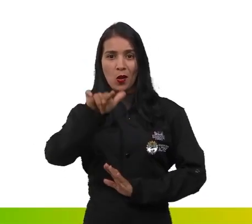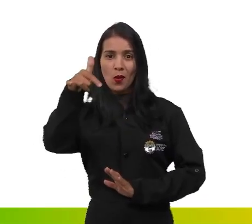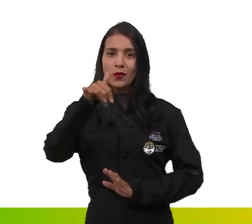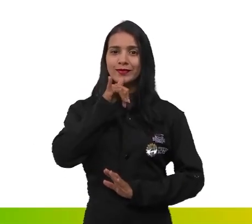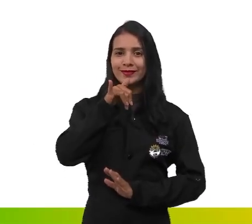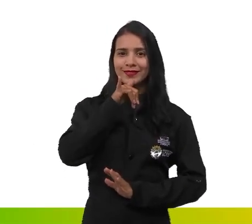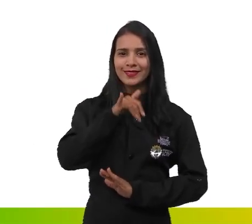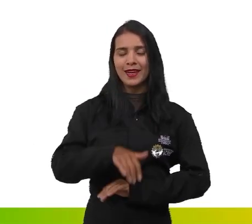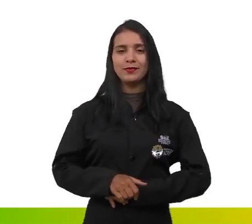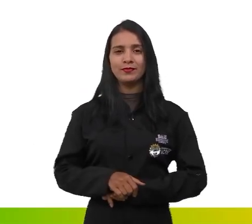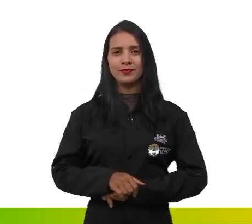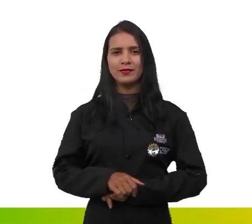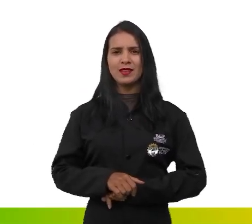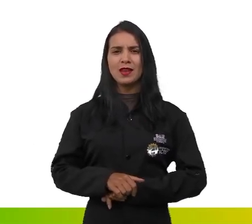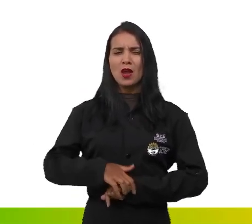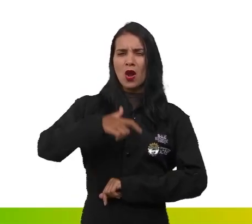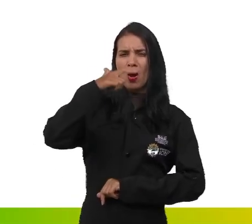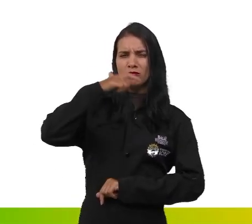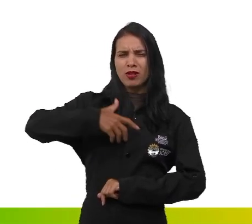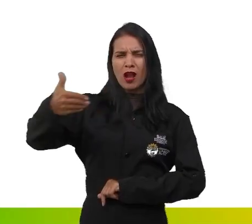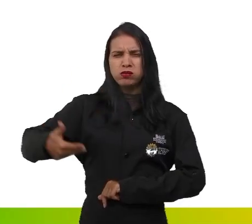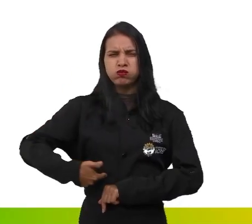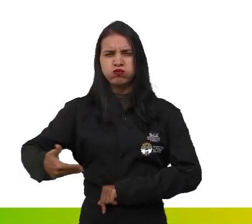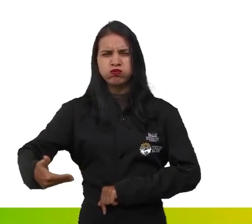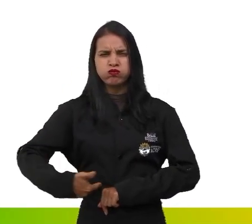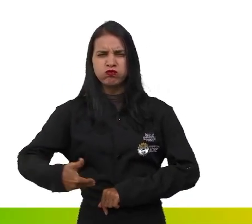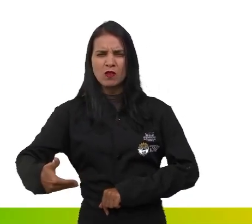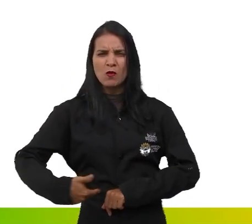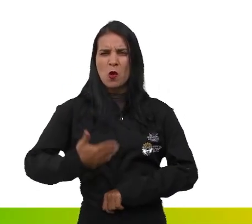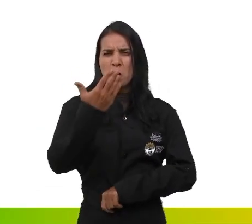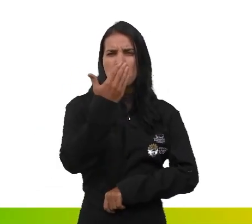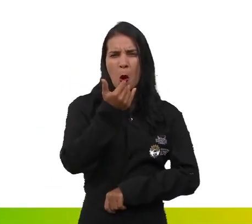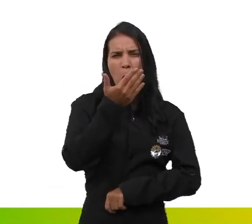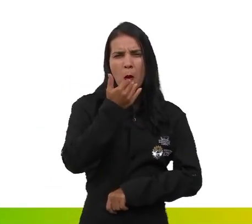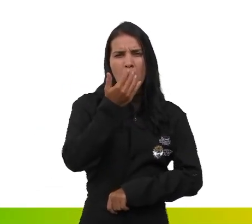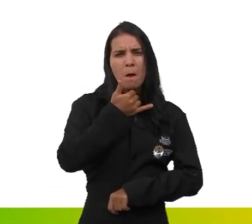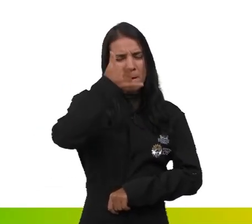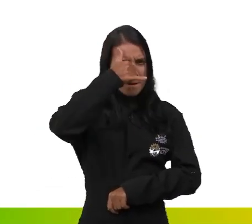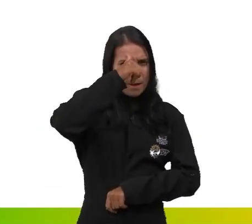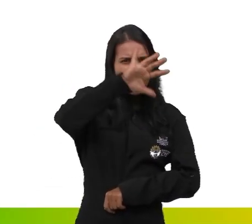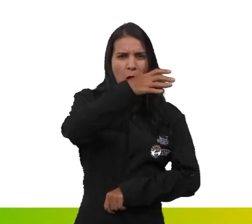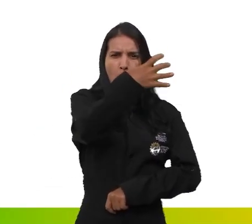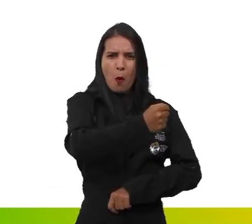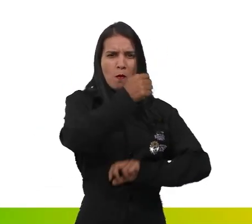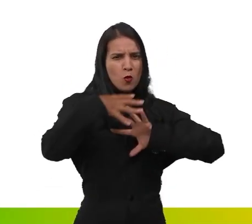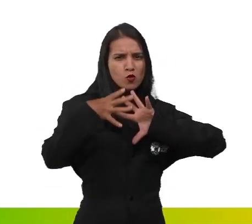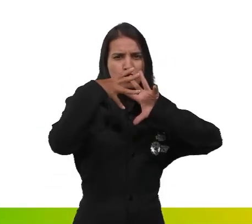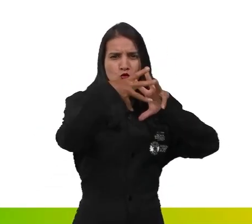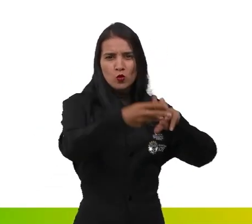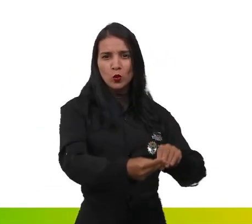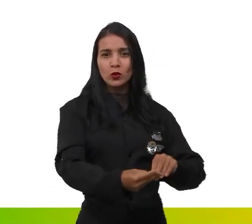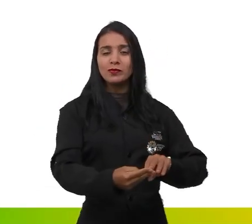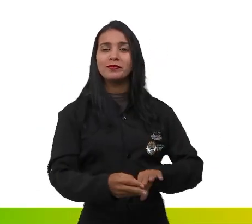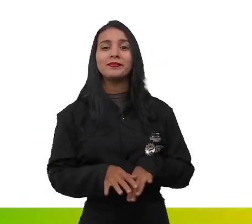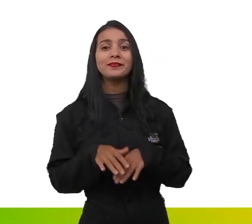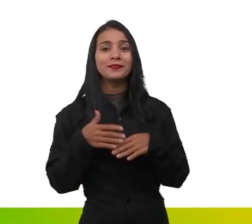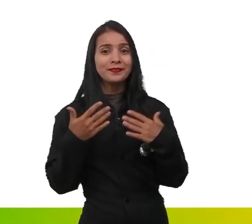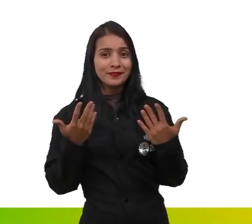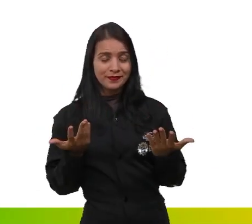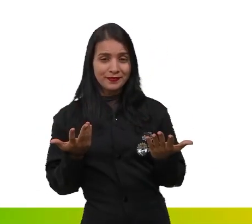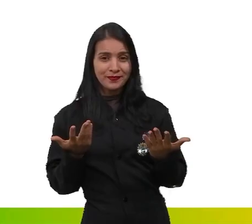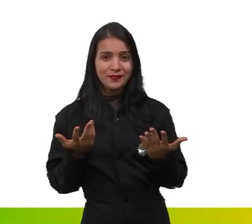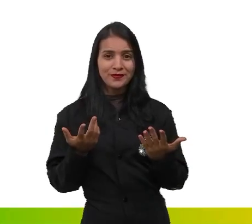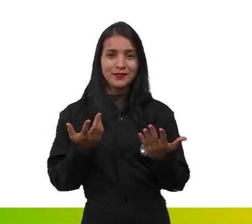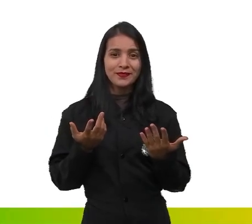exemplo, estou com tanta hambre que me comeria uma vaca inteira. Aí ali, fazendo ali a menção,